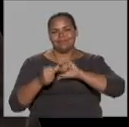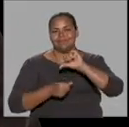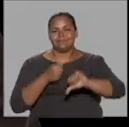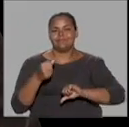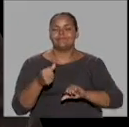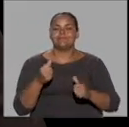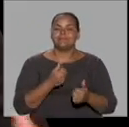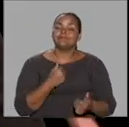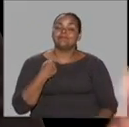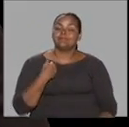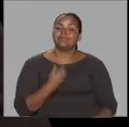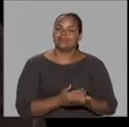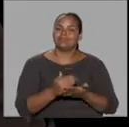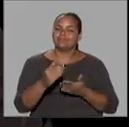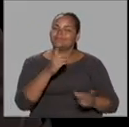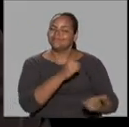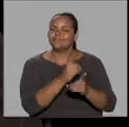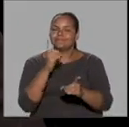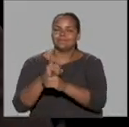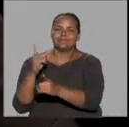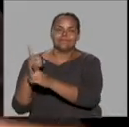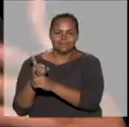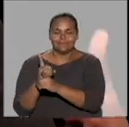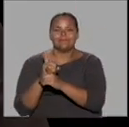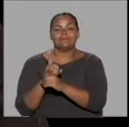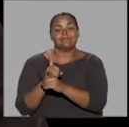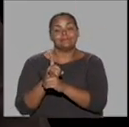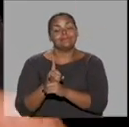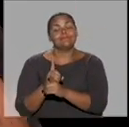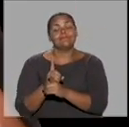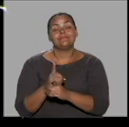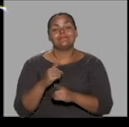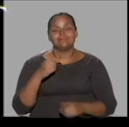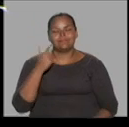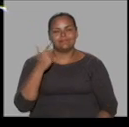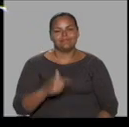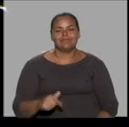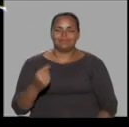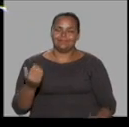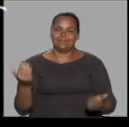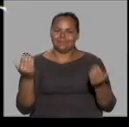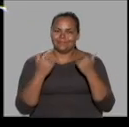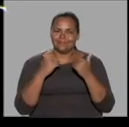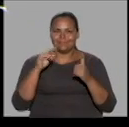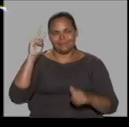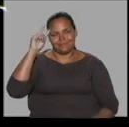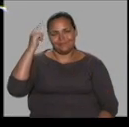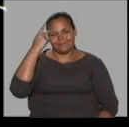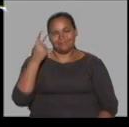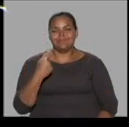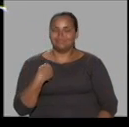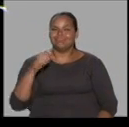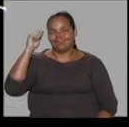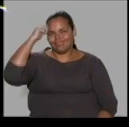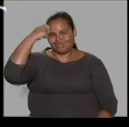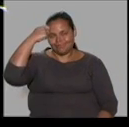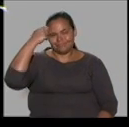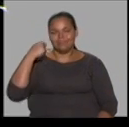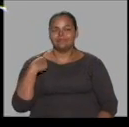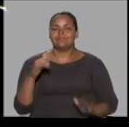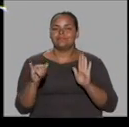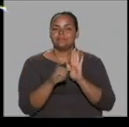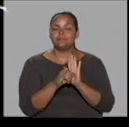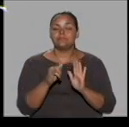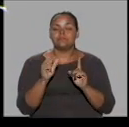né? Comecei a tentar descobrir e a me redescobrir, né? Enquanto negro. Enquanto negro, né?